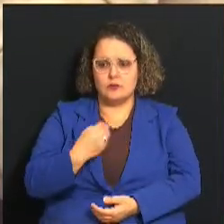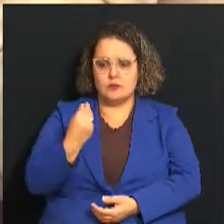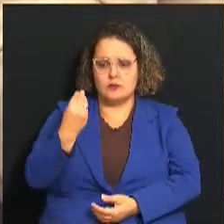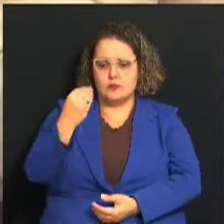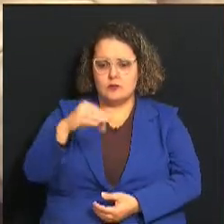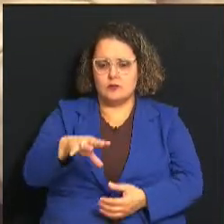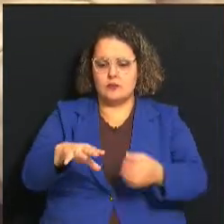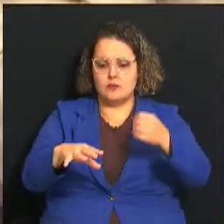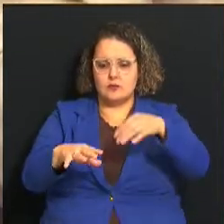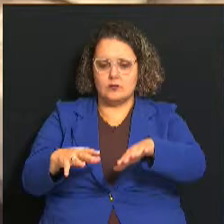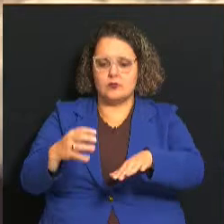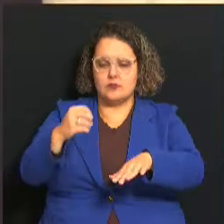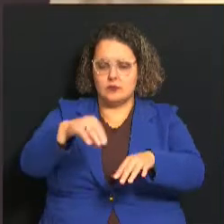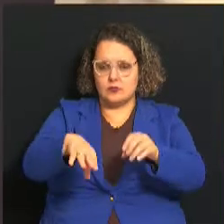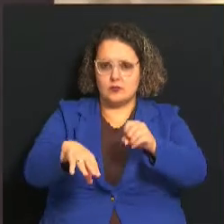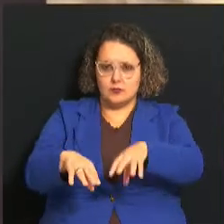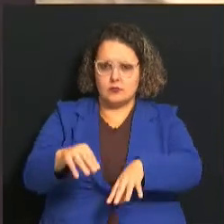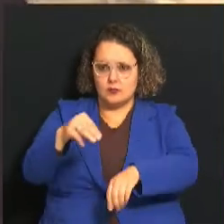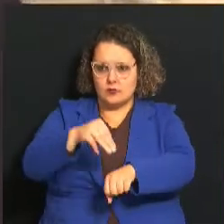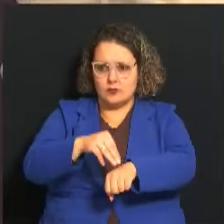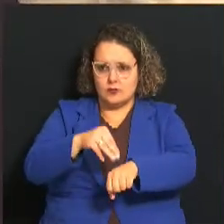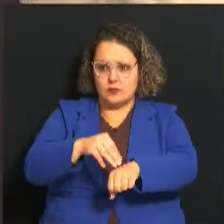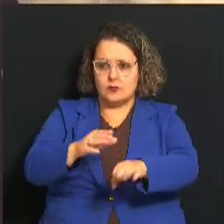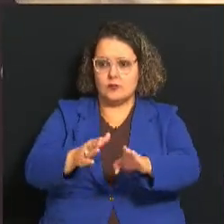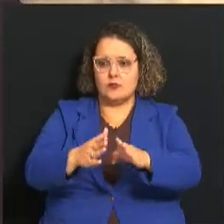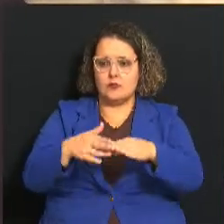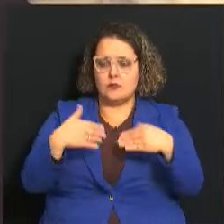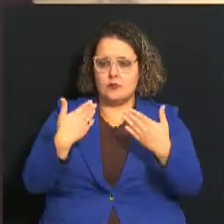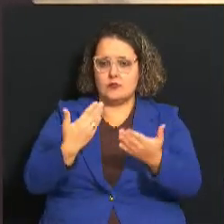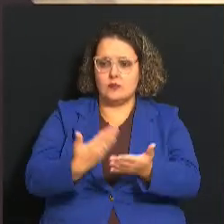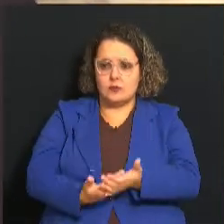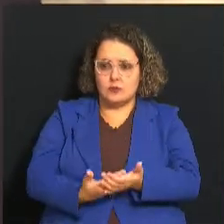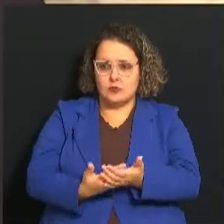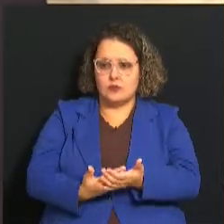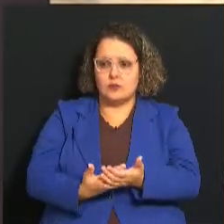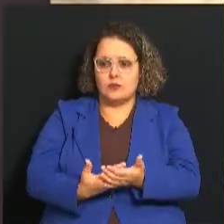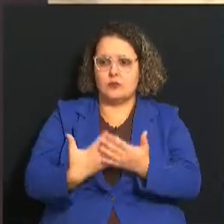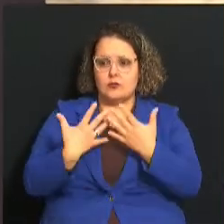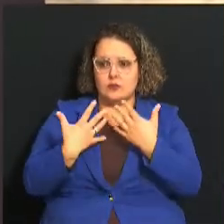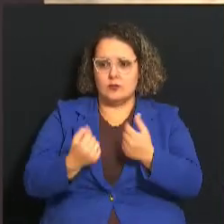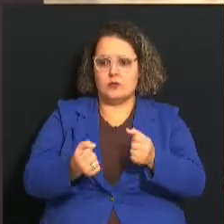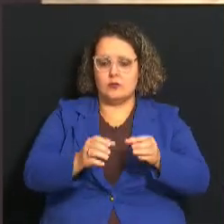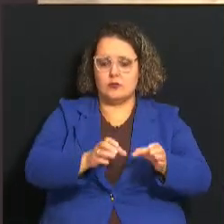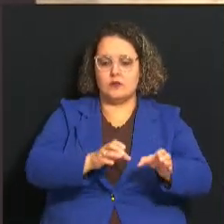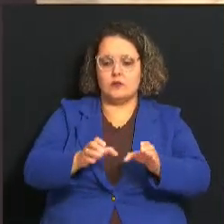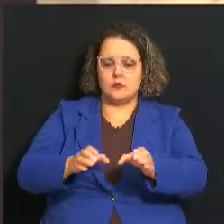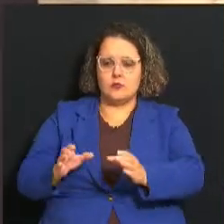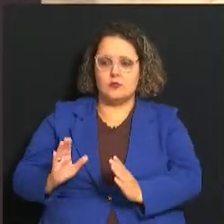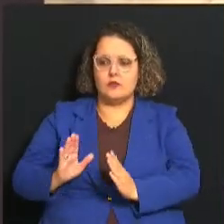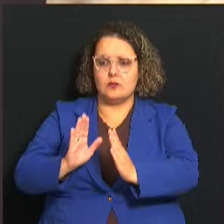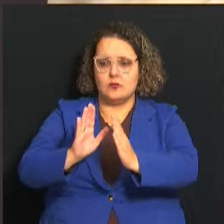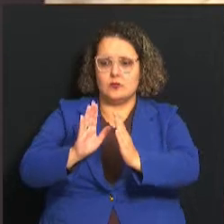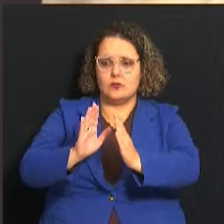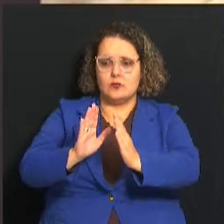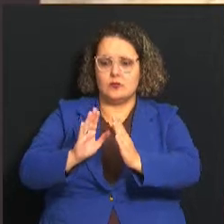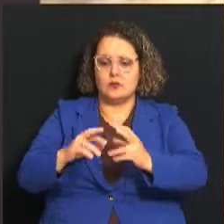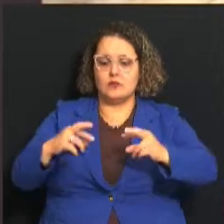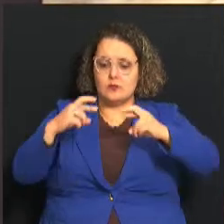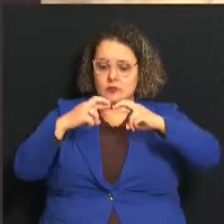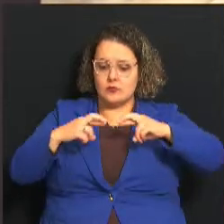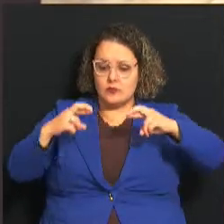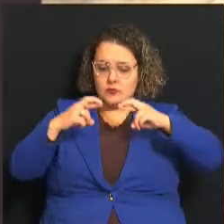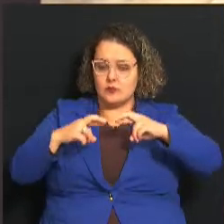membros dar-se-á mediante requerimento e aceite do coordenador da frente, observando os